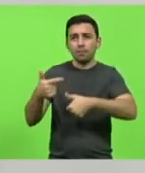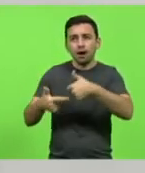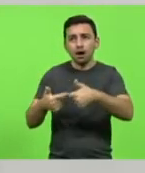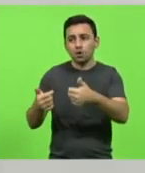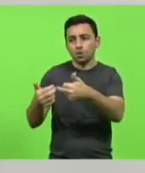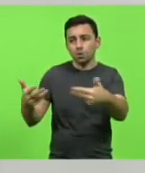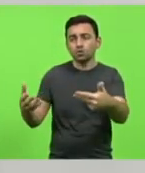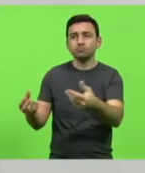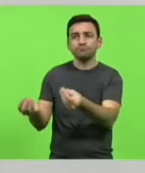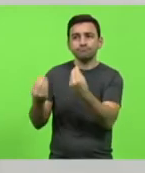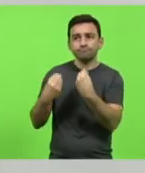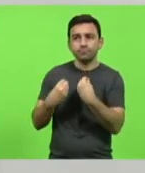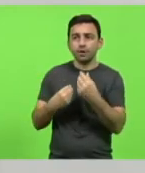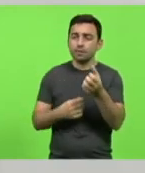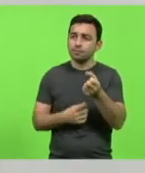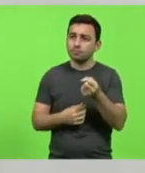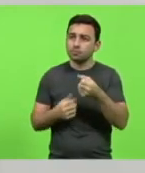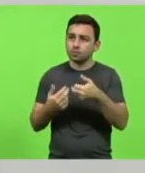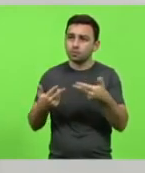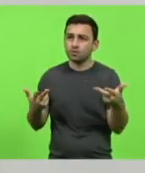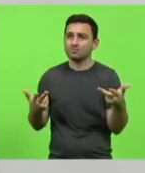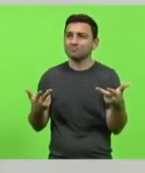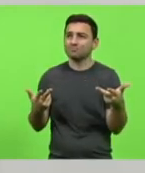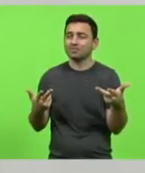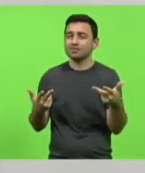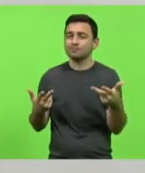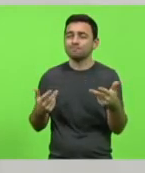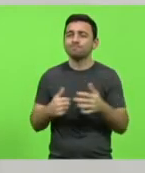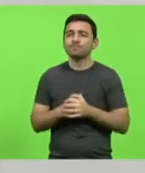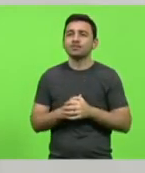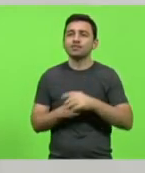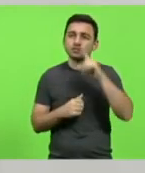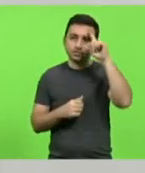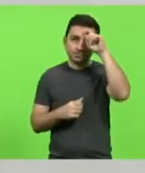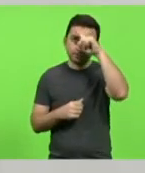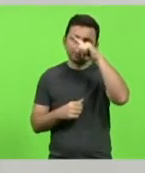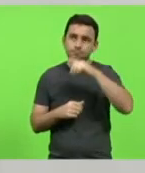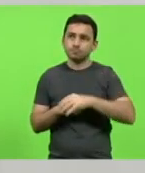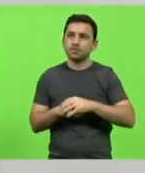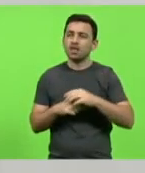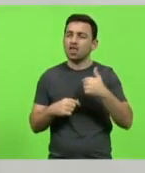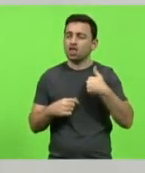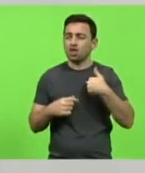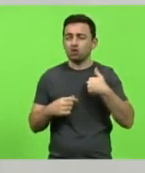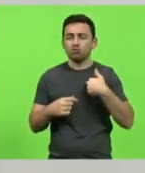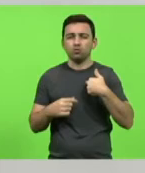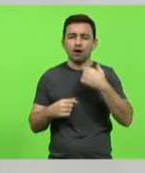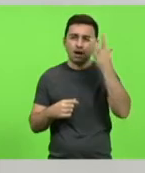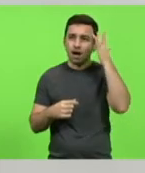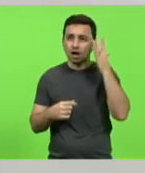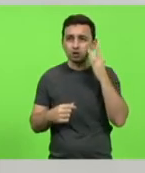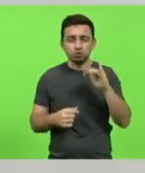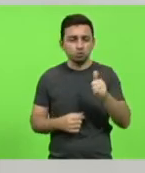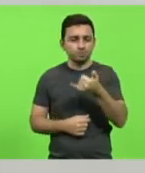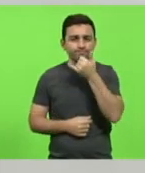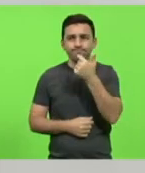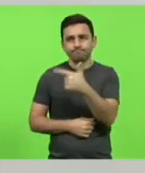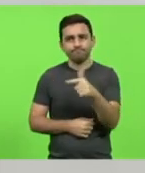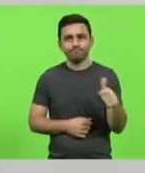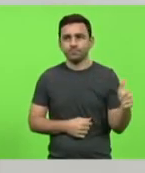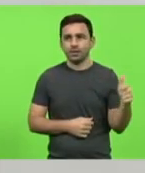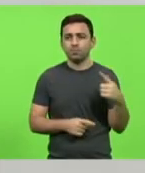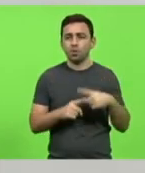um benefício. E essa posição eu considero injustificável, porque